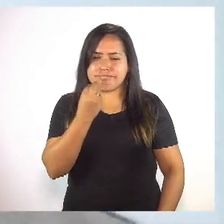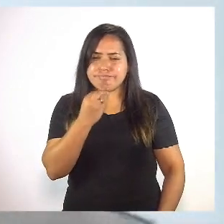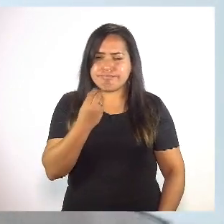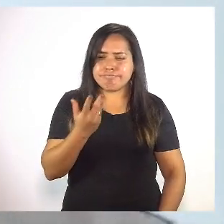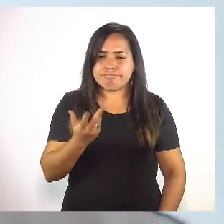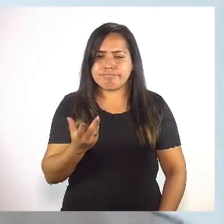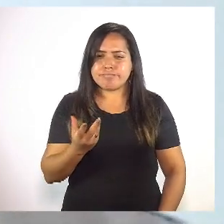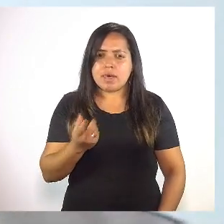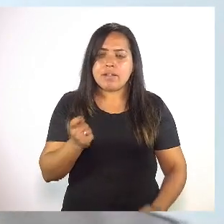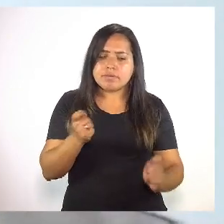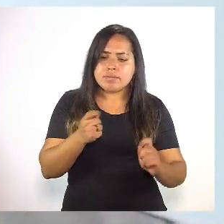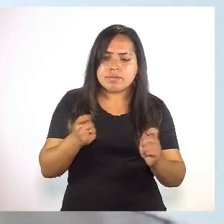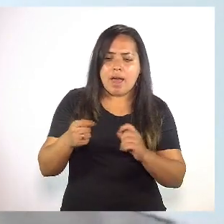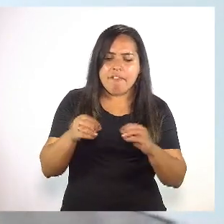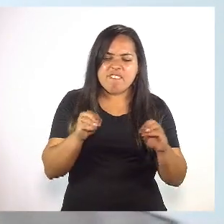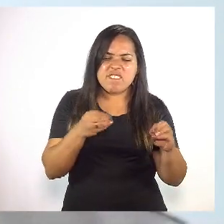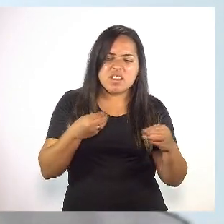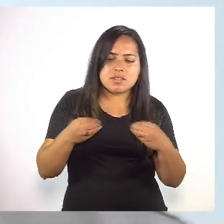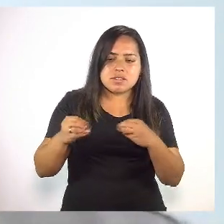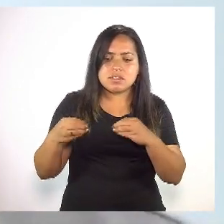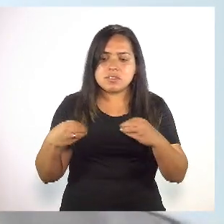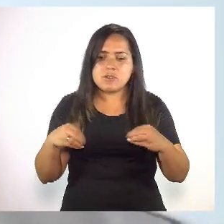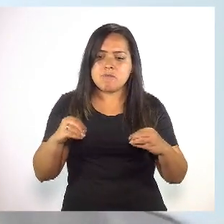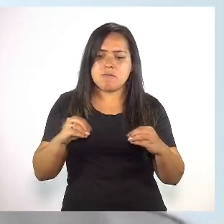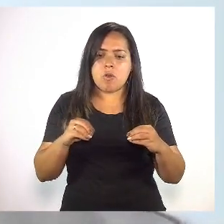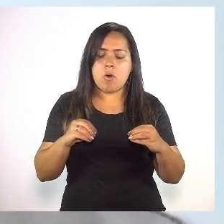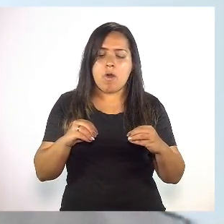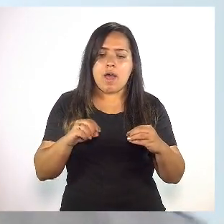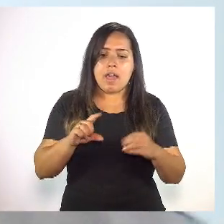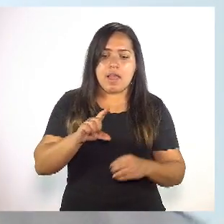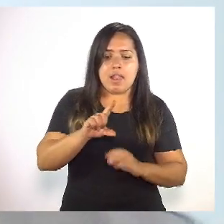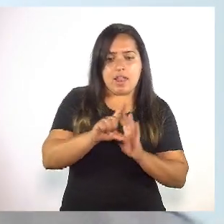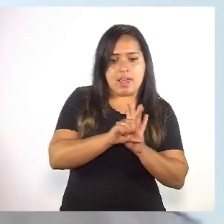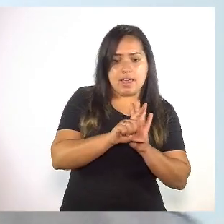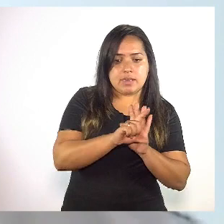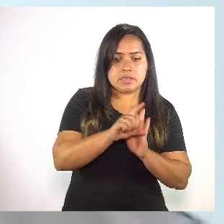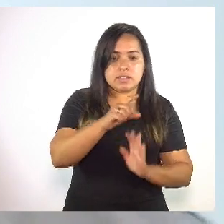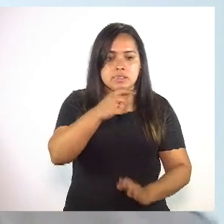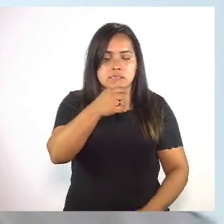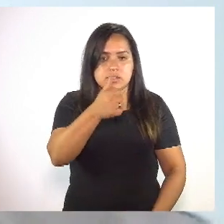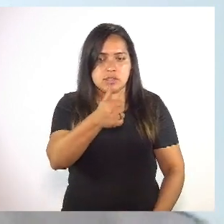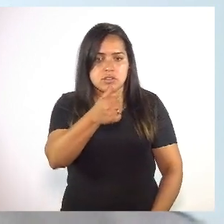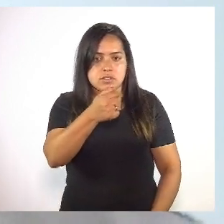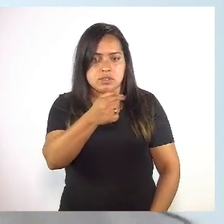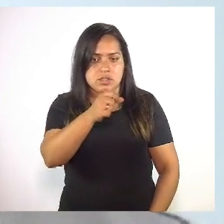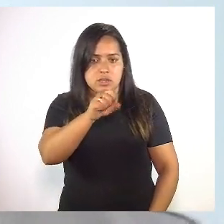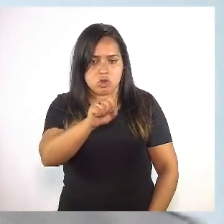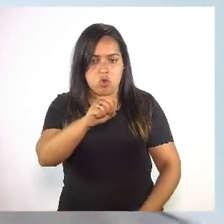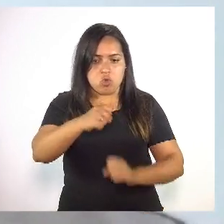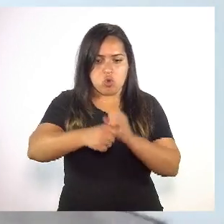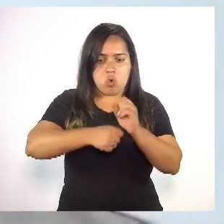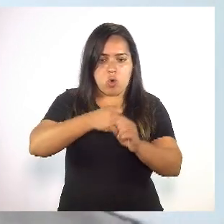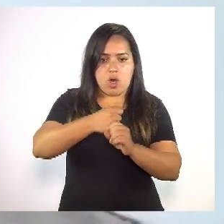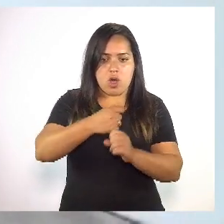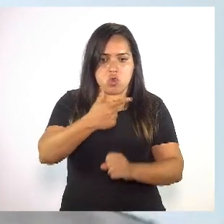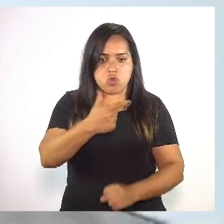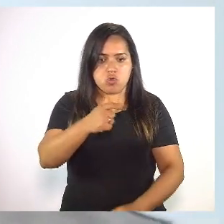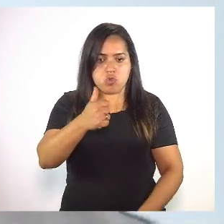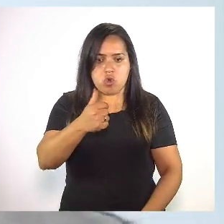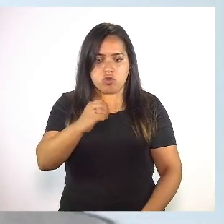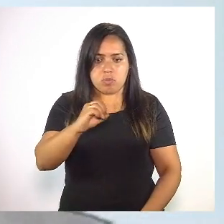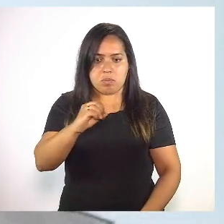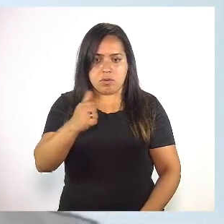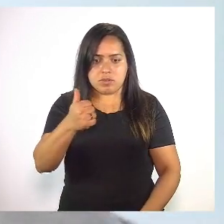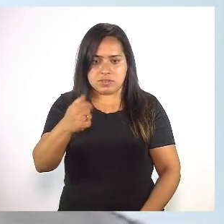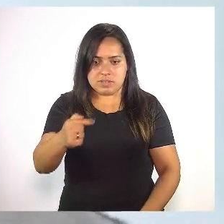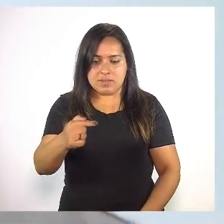questão, não só a lei complementar 178 de 2017, como a lei complementar que deu nova redação ao